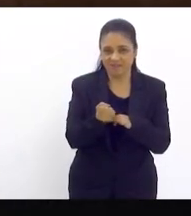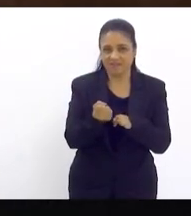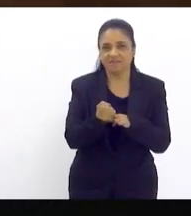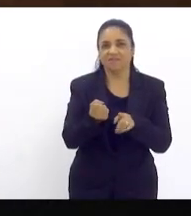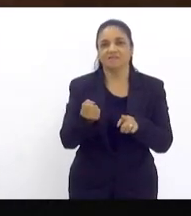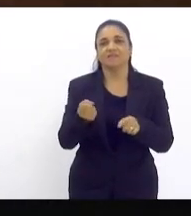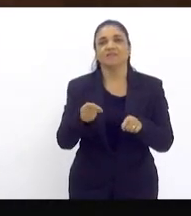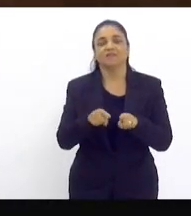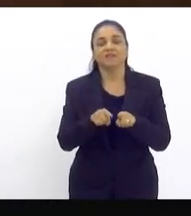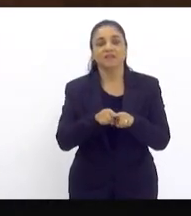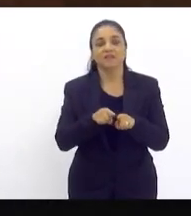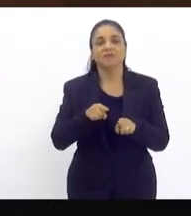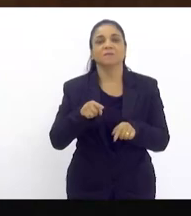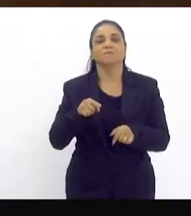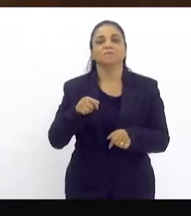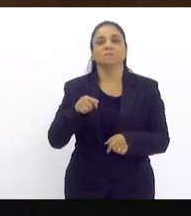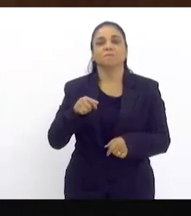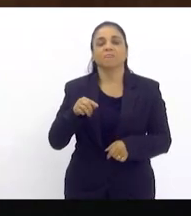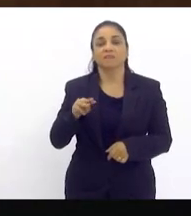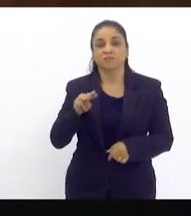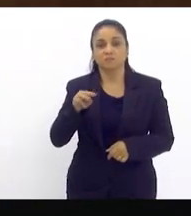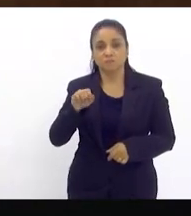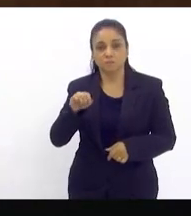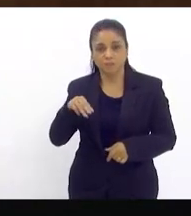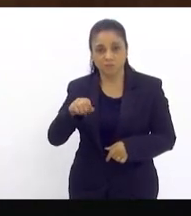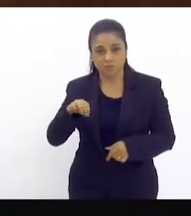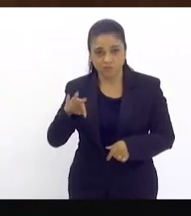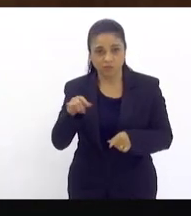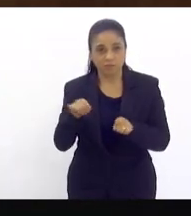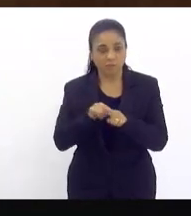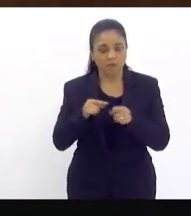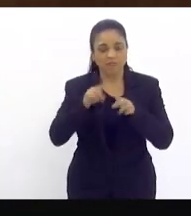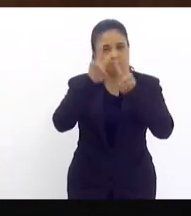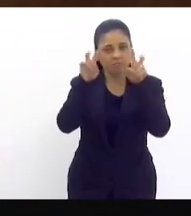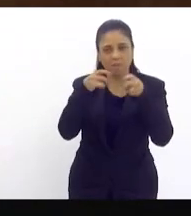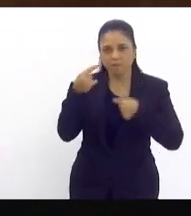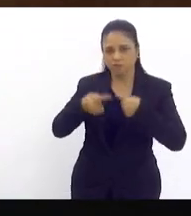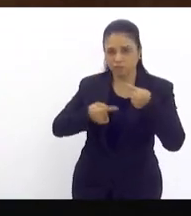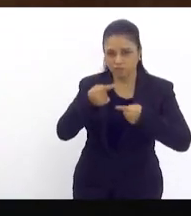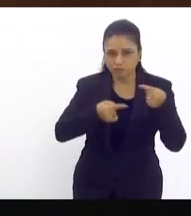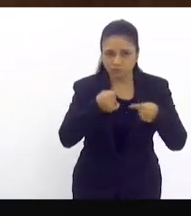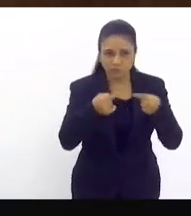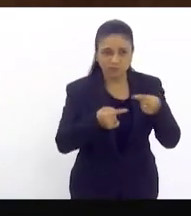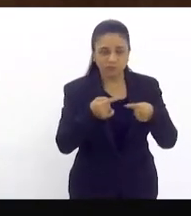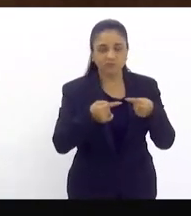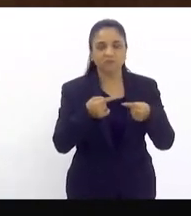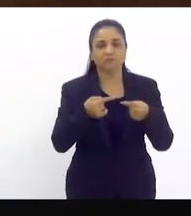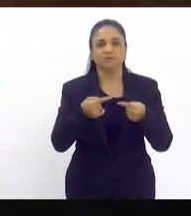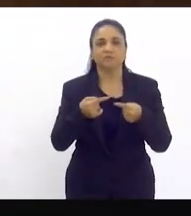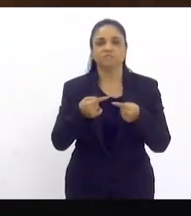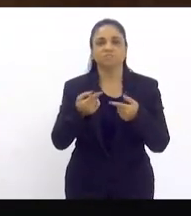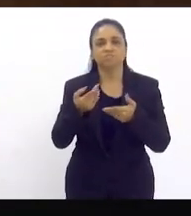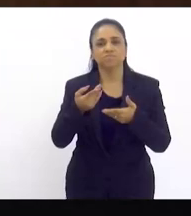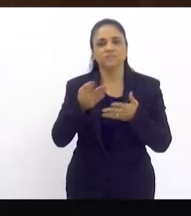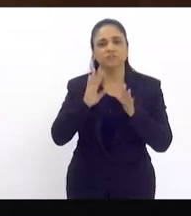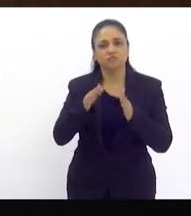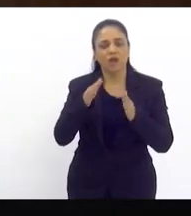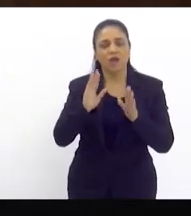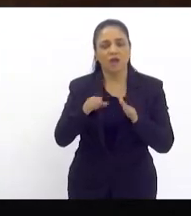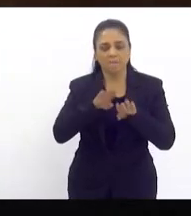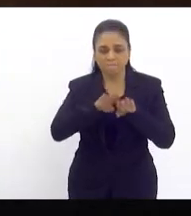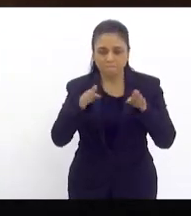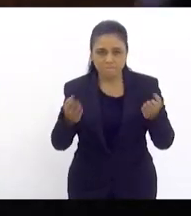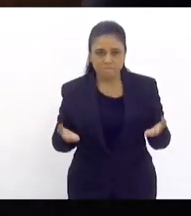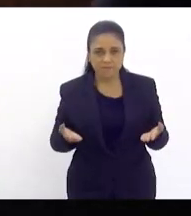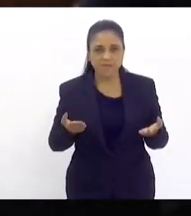ccj de trazer esse tema para discussão na medida em que a gente tem hoje é tramitando Já apresentada a